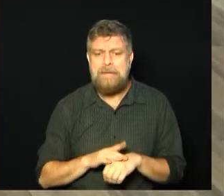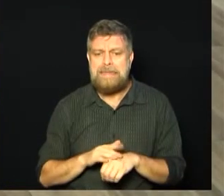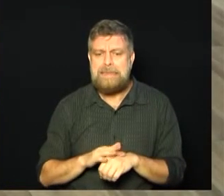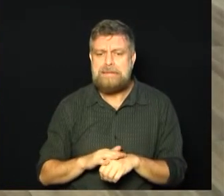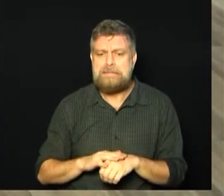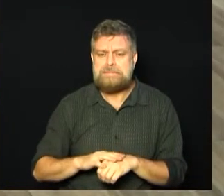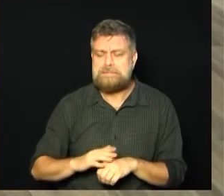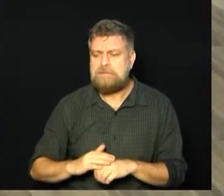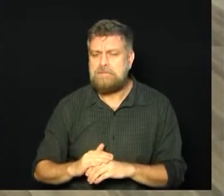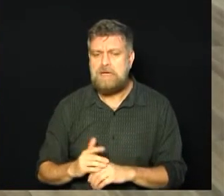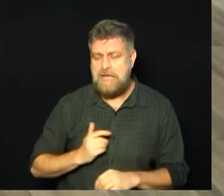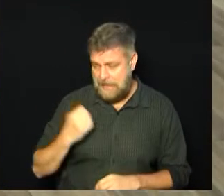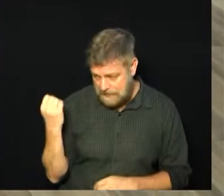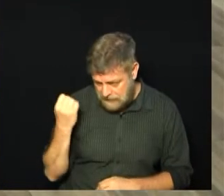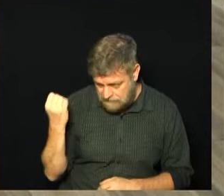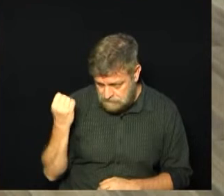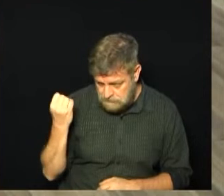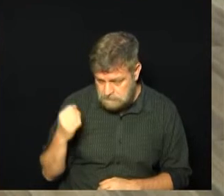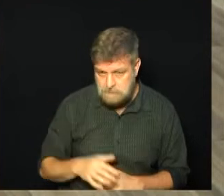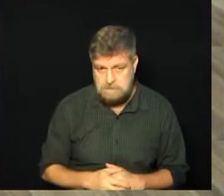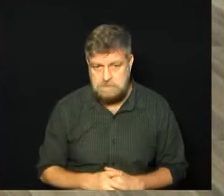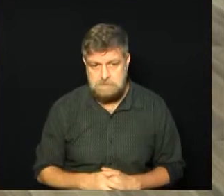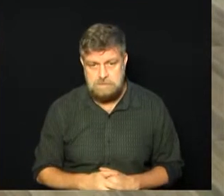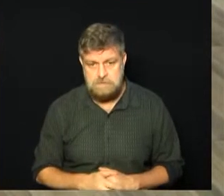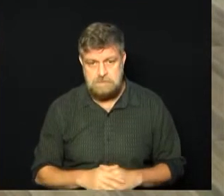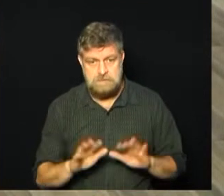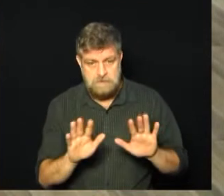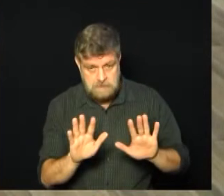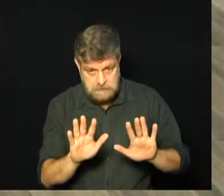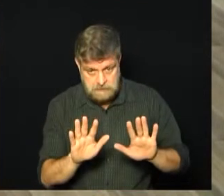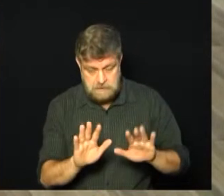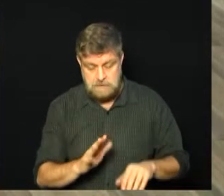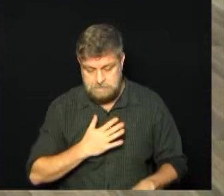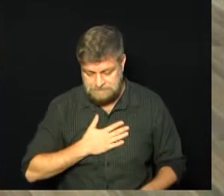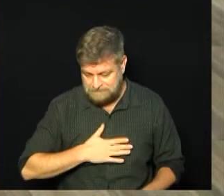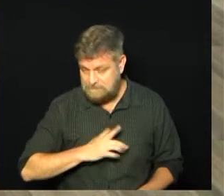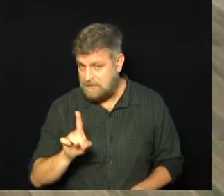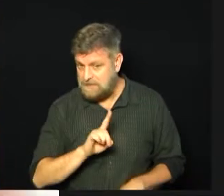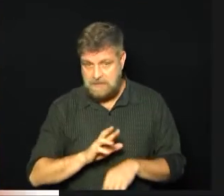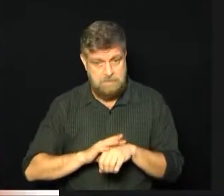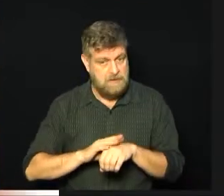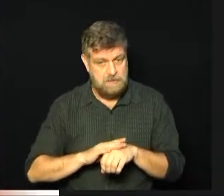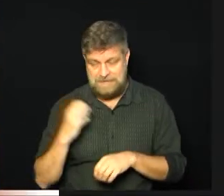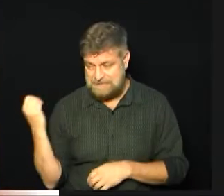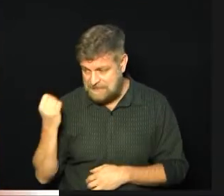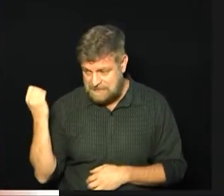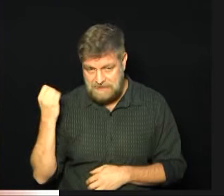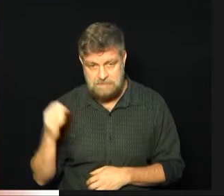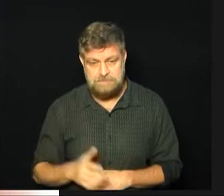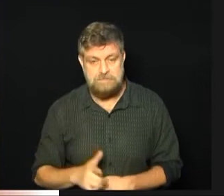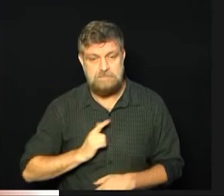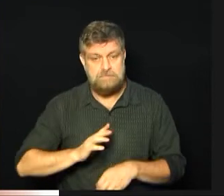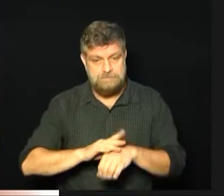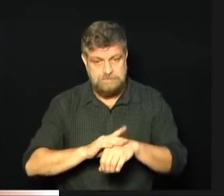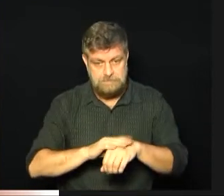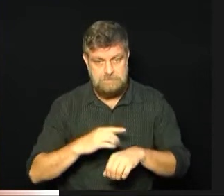é considerada uma doença grave? Não, ela não é considerada uma doença grave, ela é uma doença que